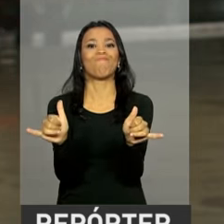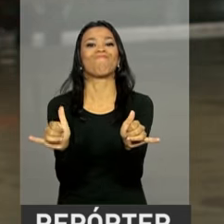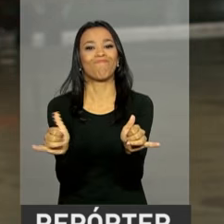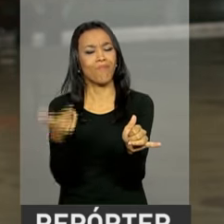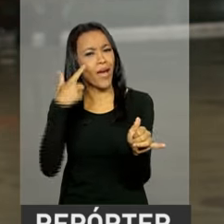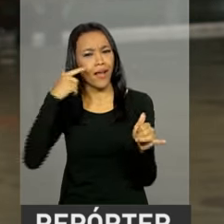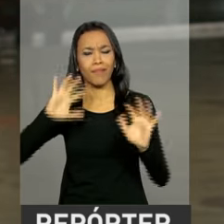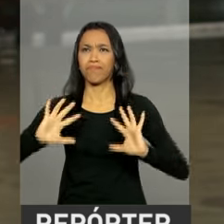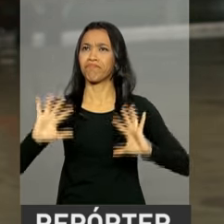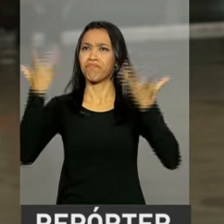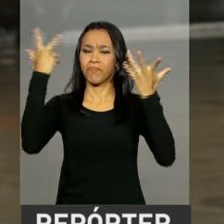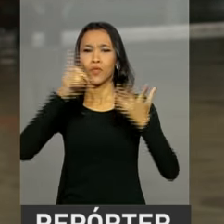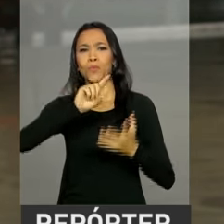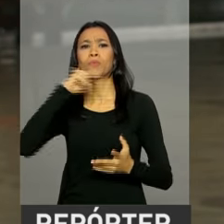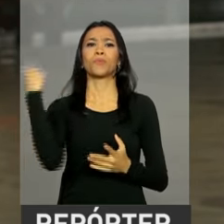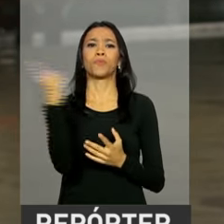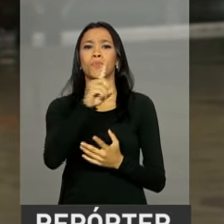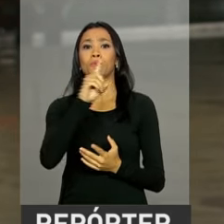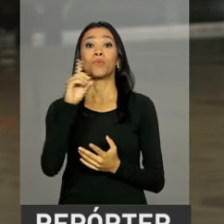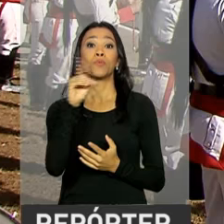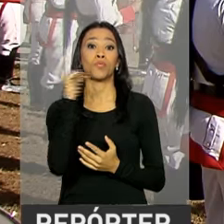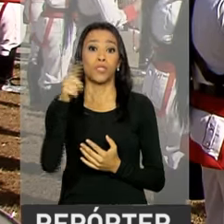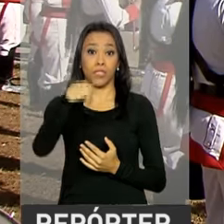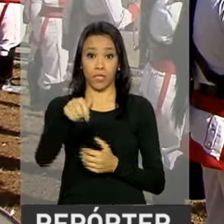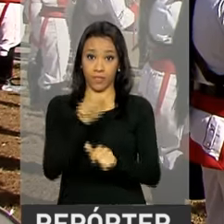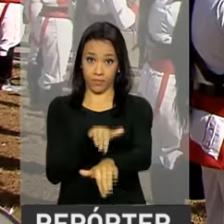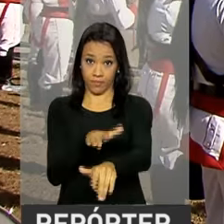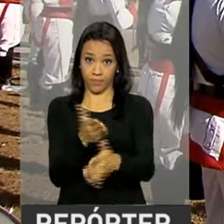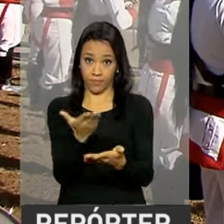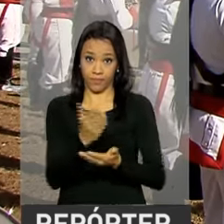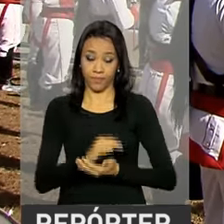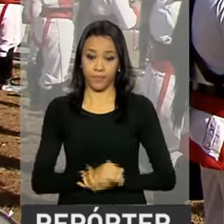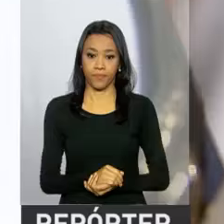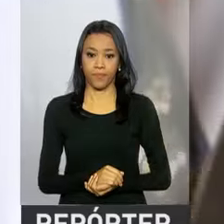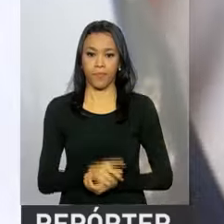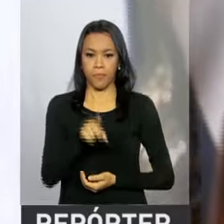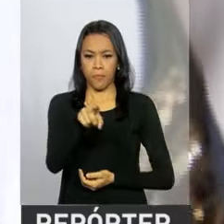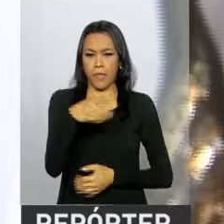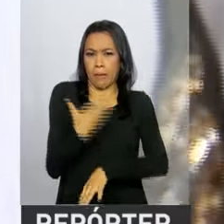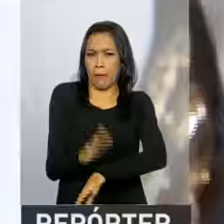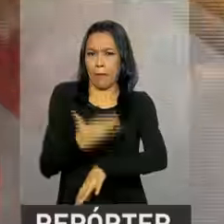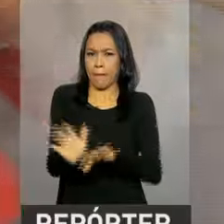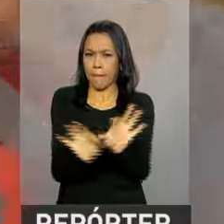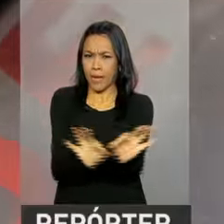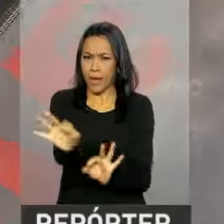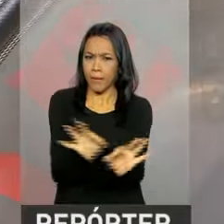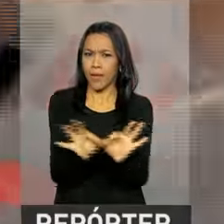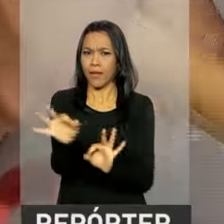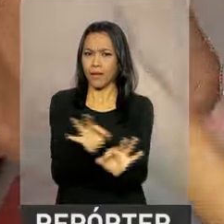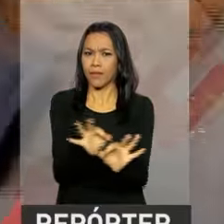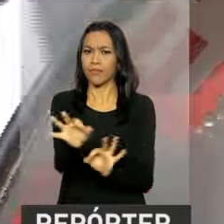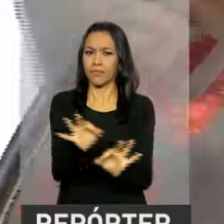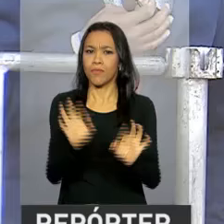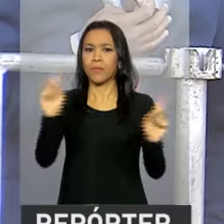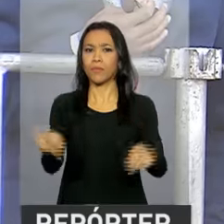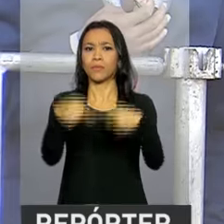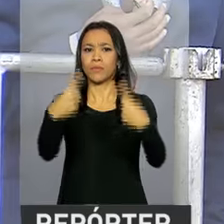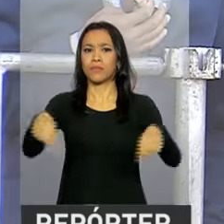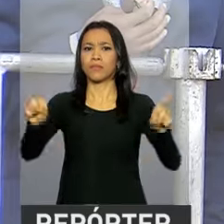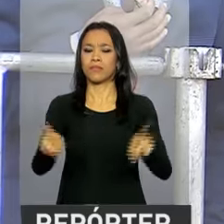Ministérios para comemorar o Dia da Pátria. O aquecimento foi ao som de Brasileirinho.